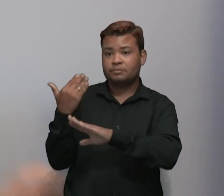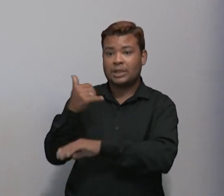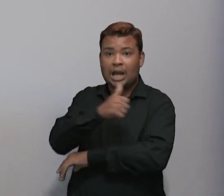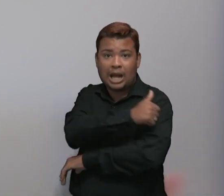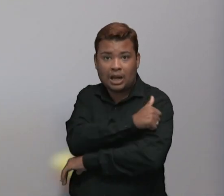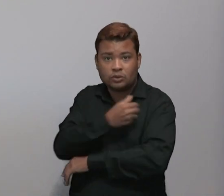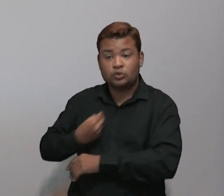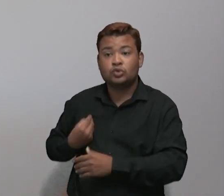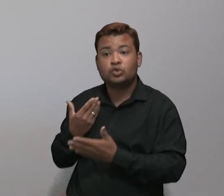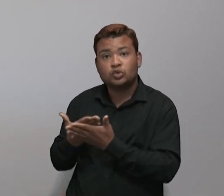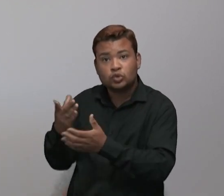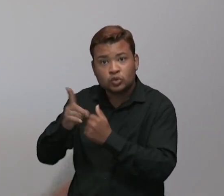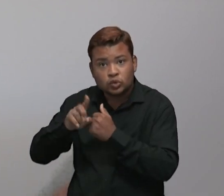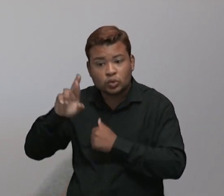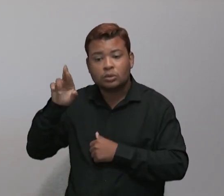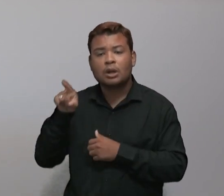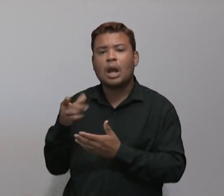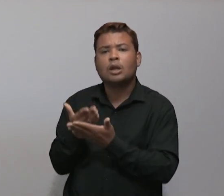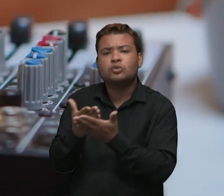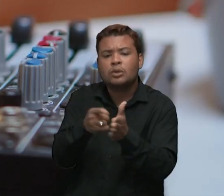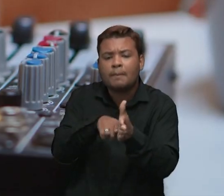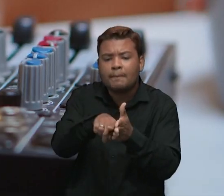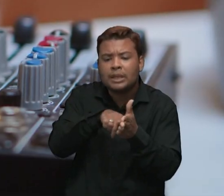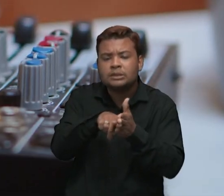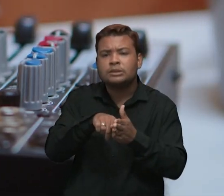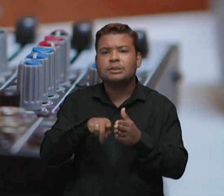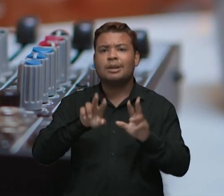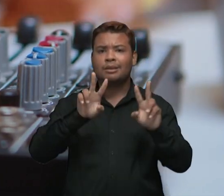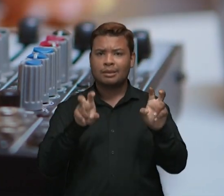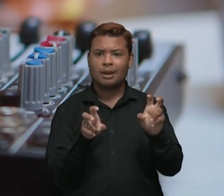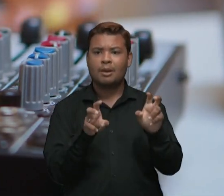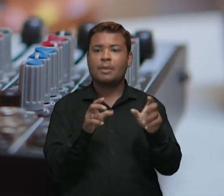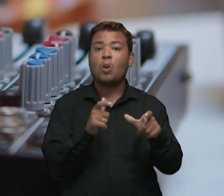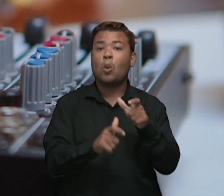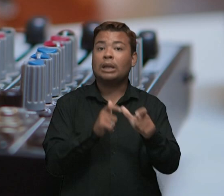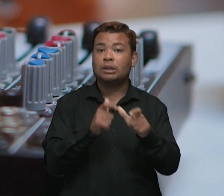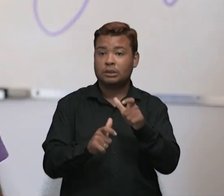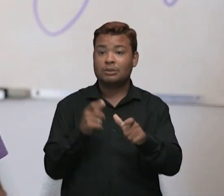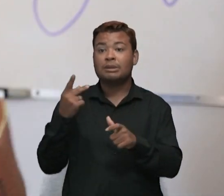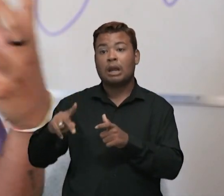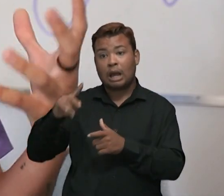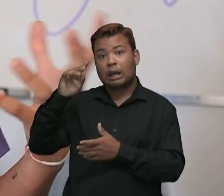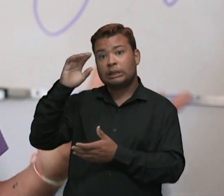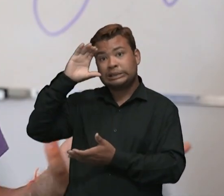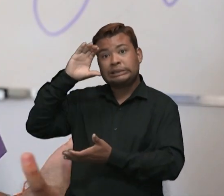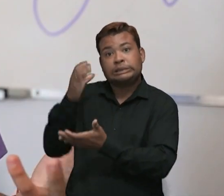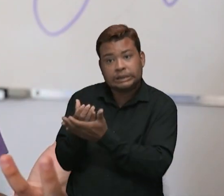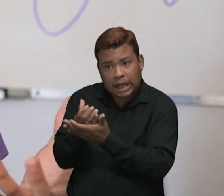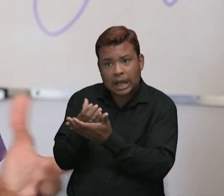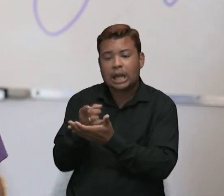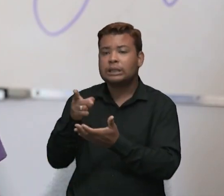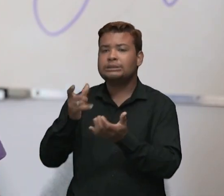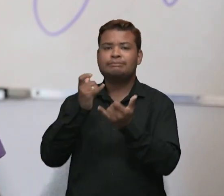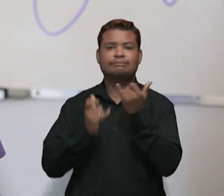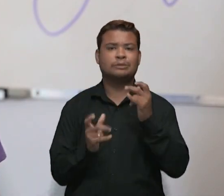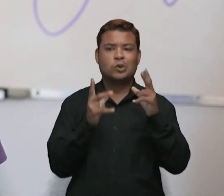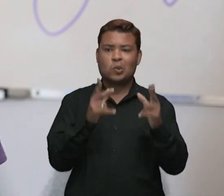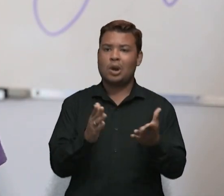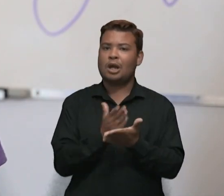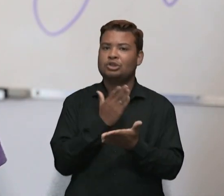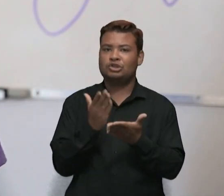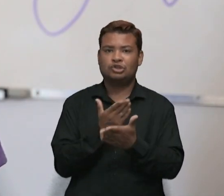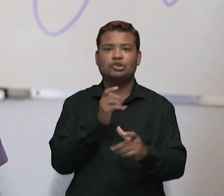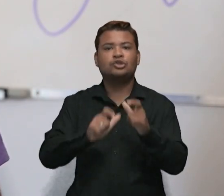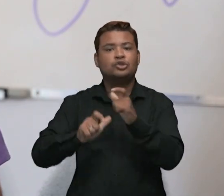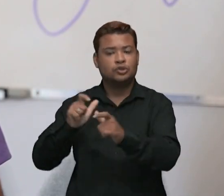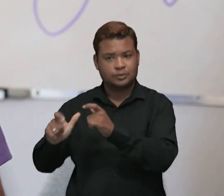de doutorado e ela faz uma pesquisa com quadrinhos. Ela transformou a tese dela em quadrinhos, em gibi, sabe? Então é